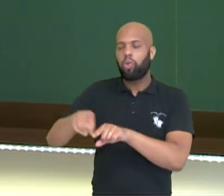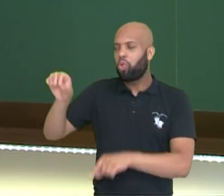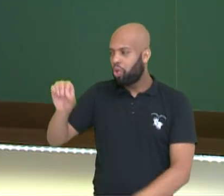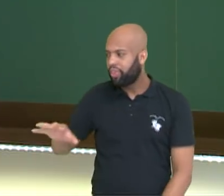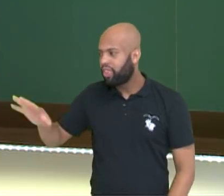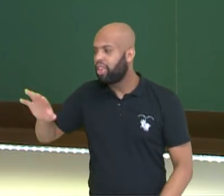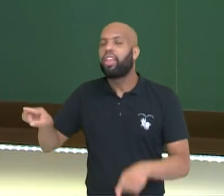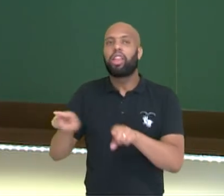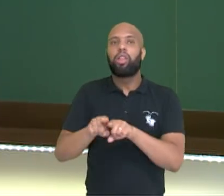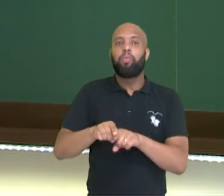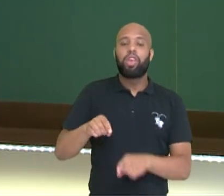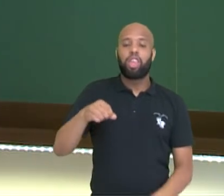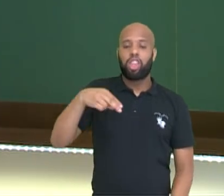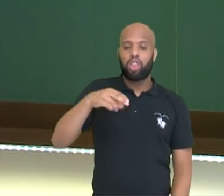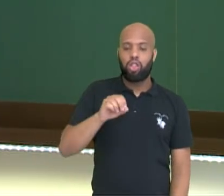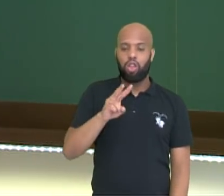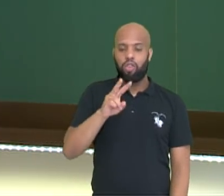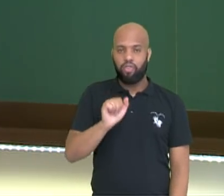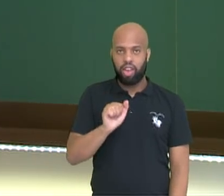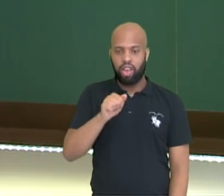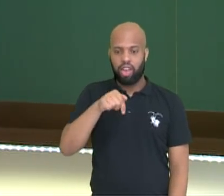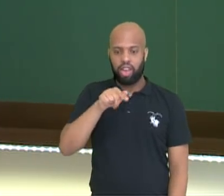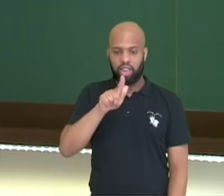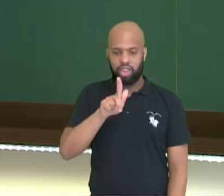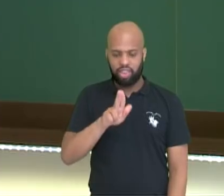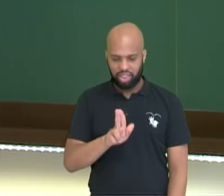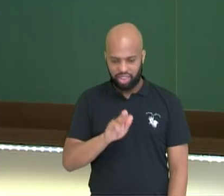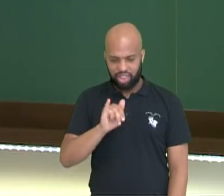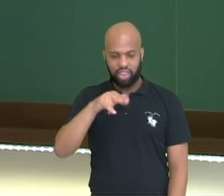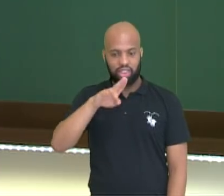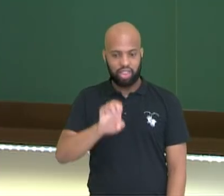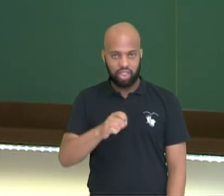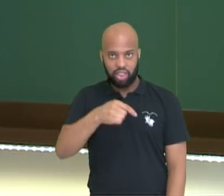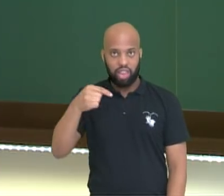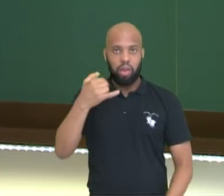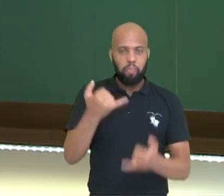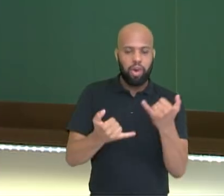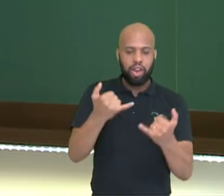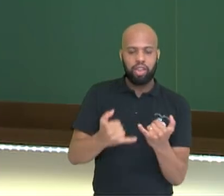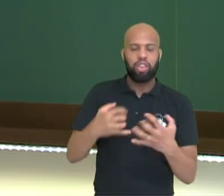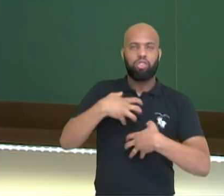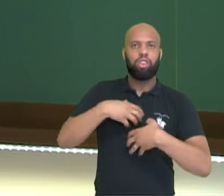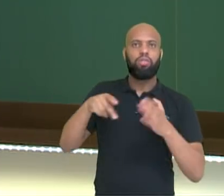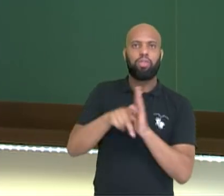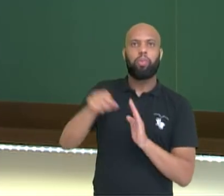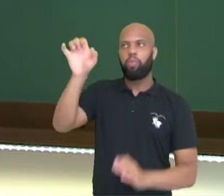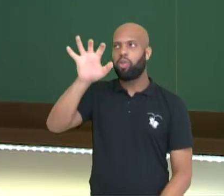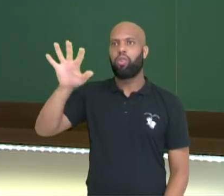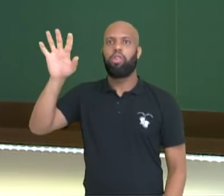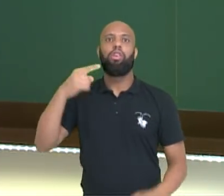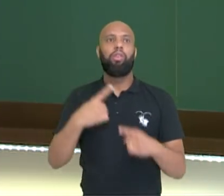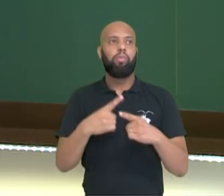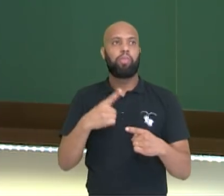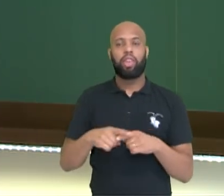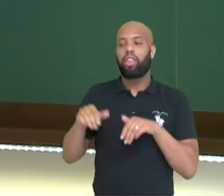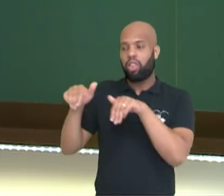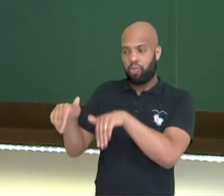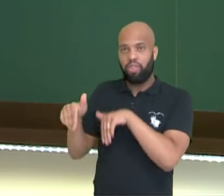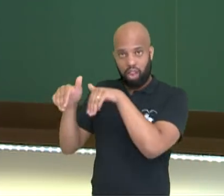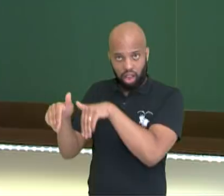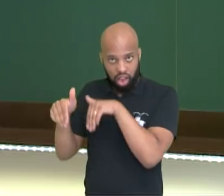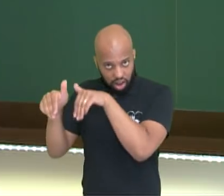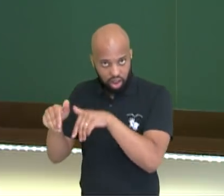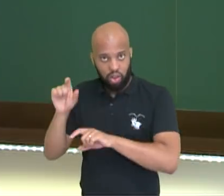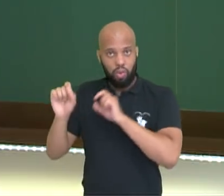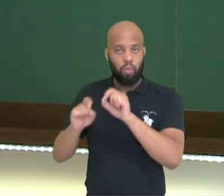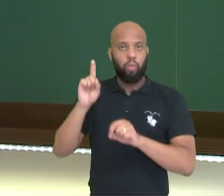tinham indicadores sociais e econômicos muito parecidos com os dos países europeus, até mesmo porque a Austrália